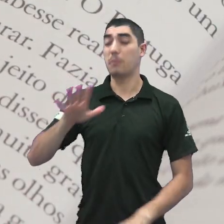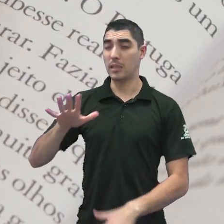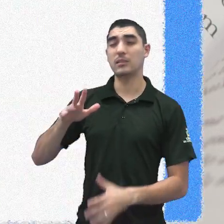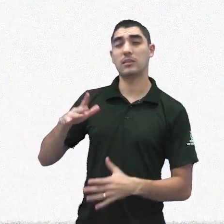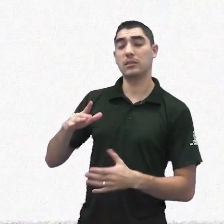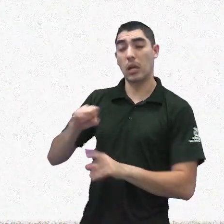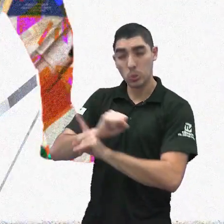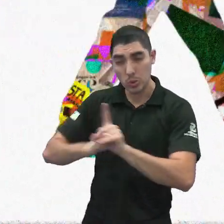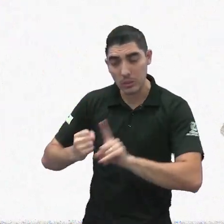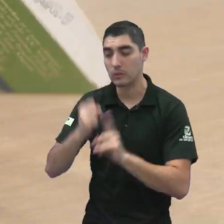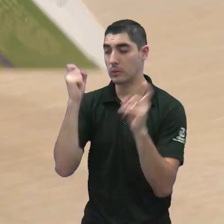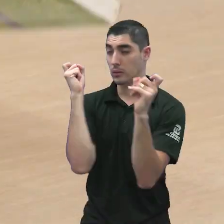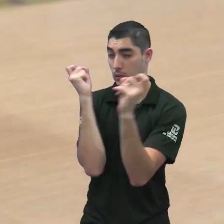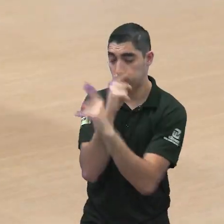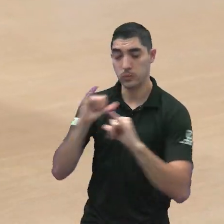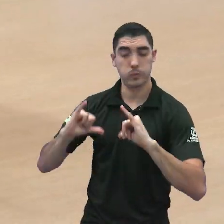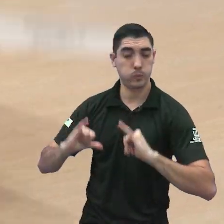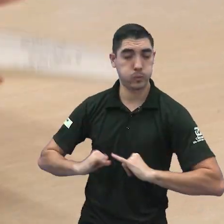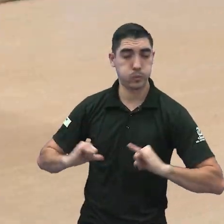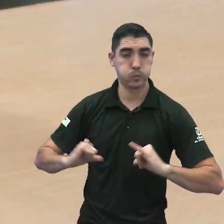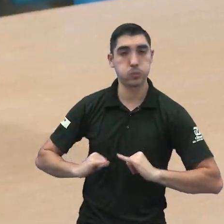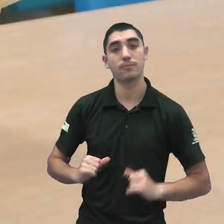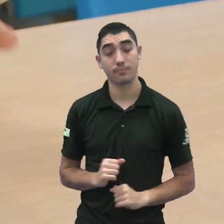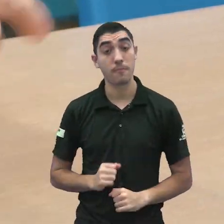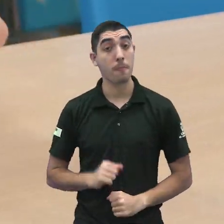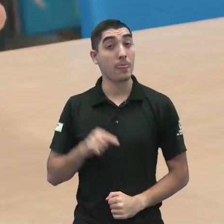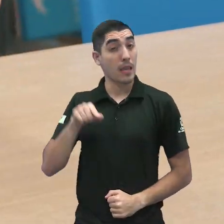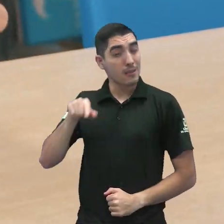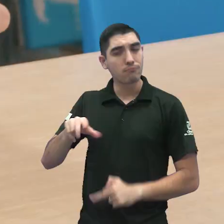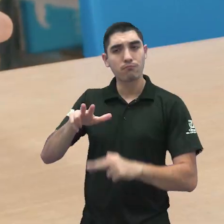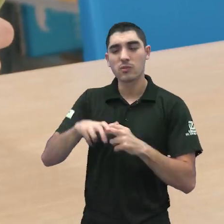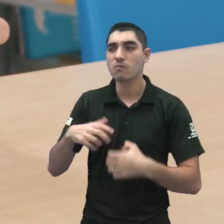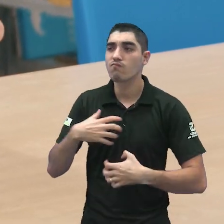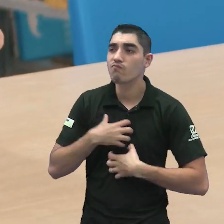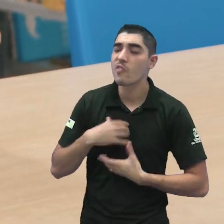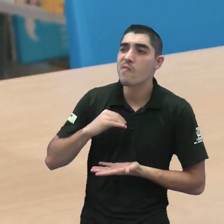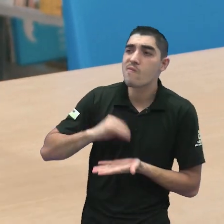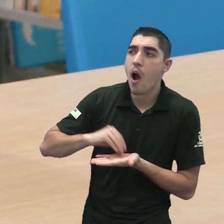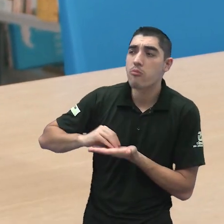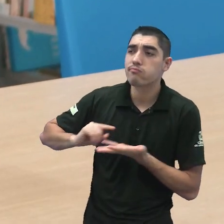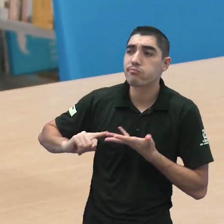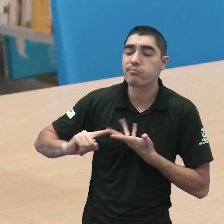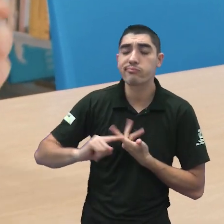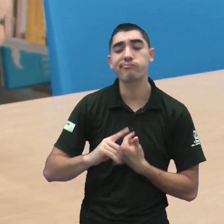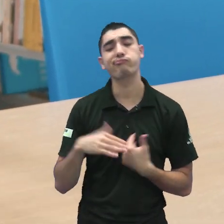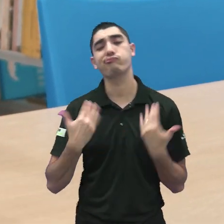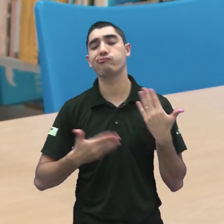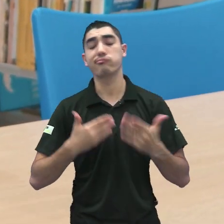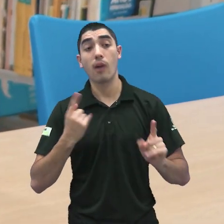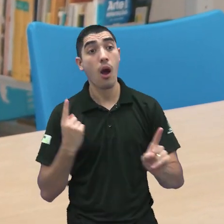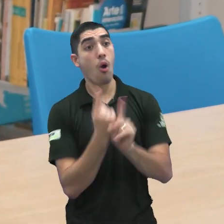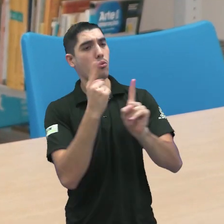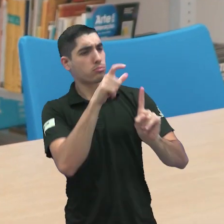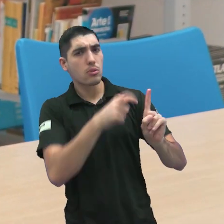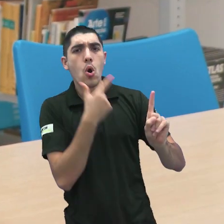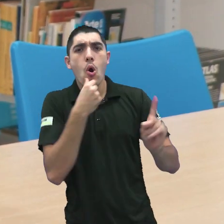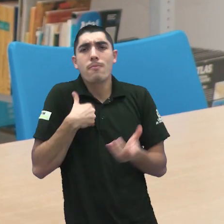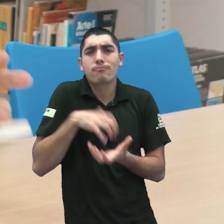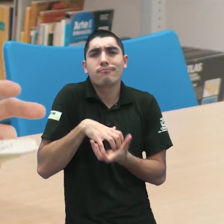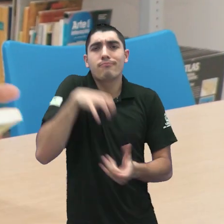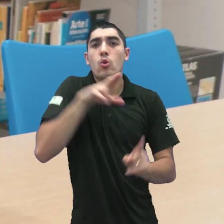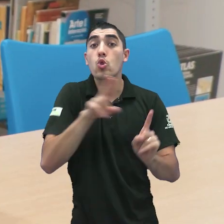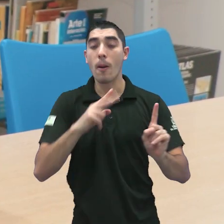cruel demais. E é no meio de tantas ausências que Zezé encontra Portuga, um senhor que ele passa